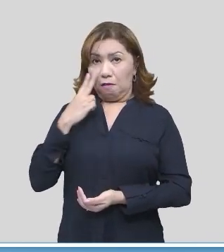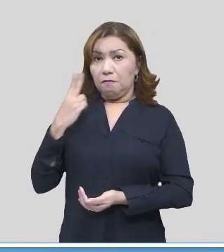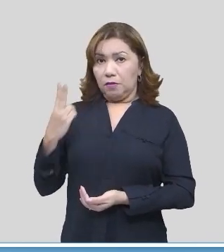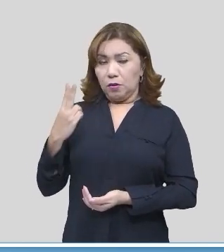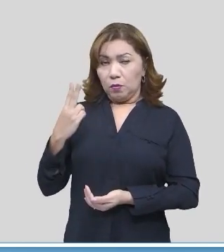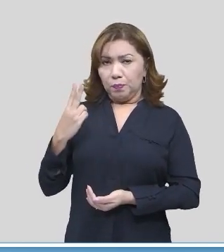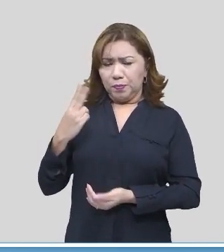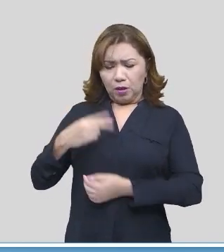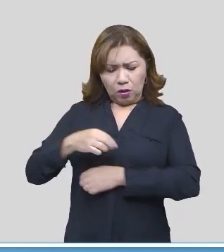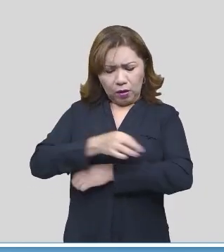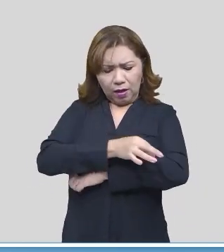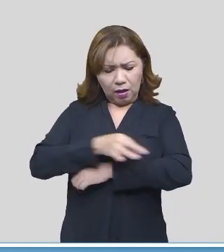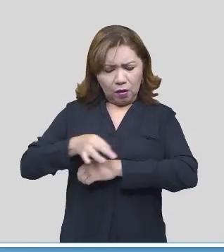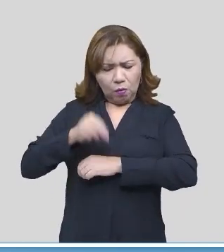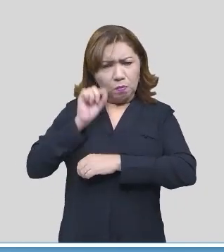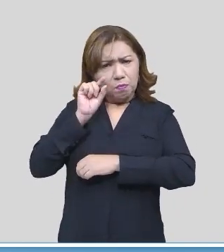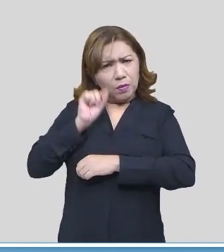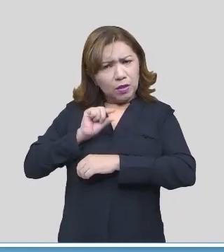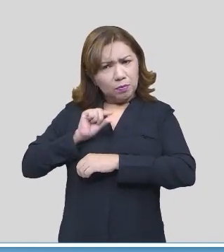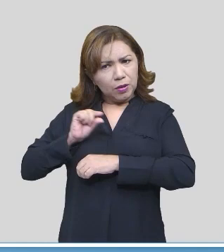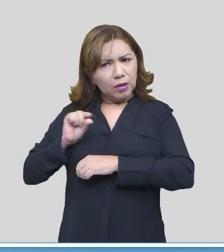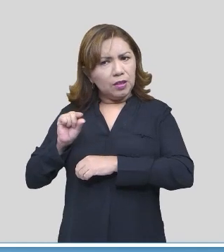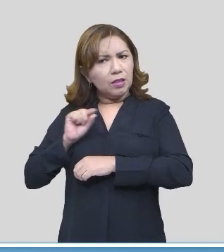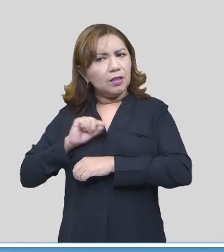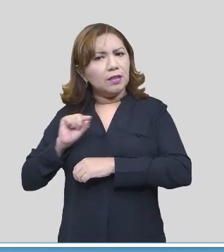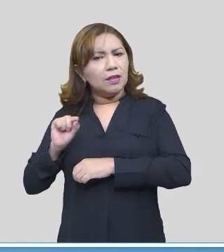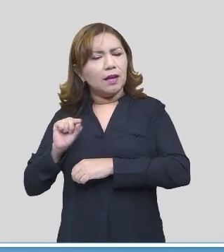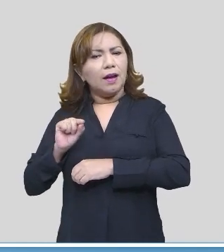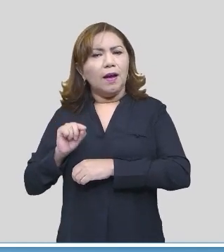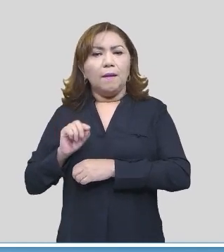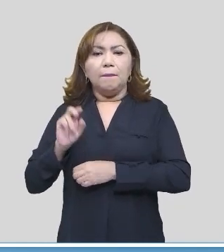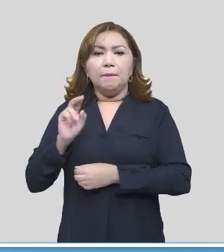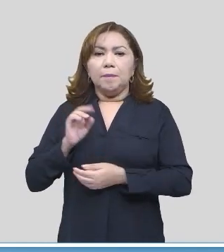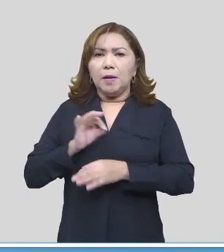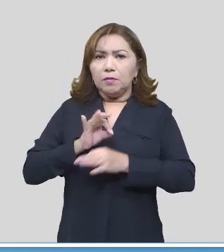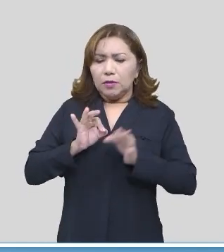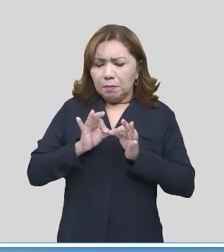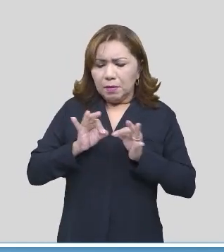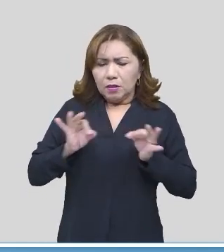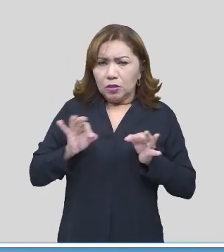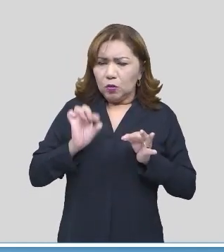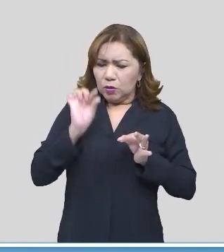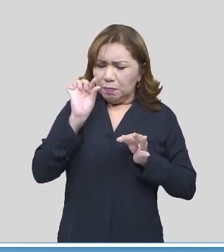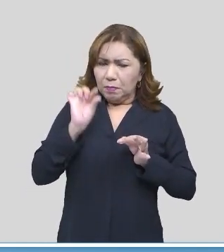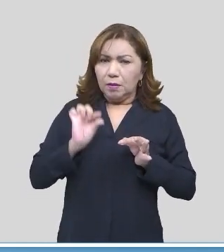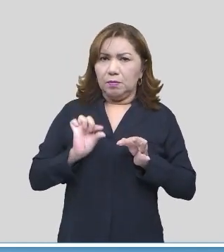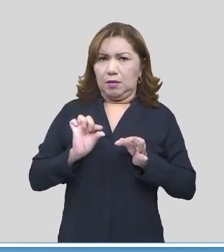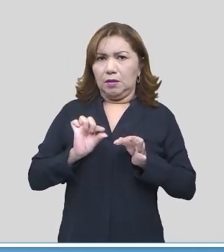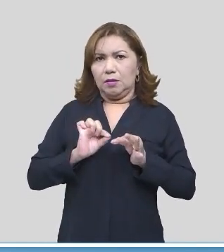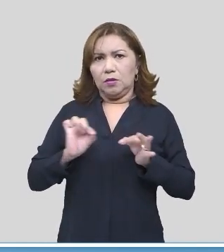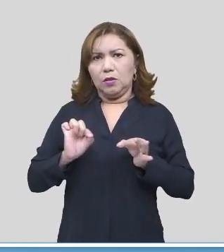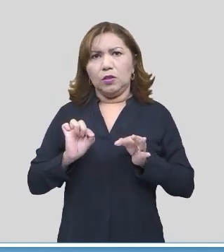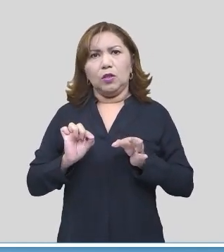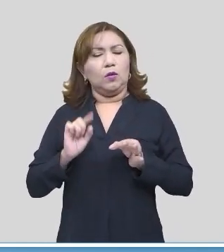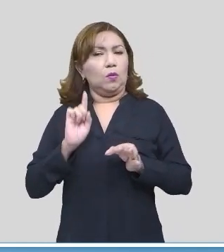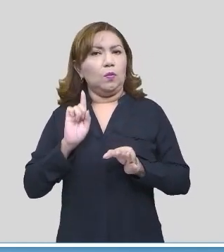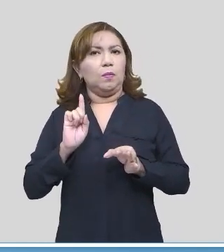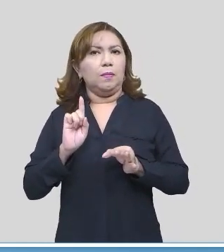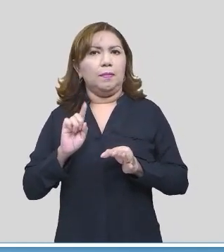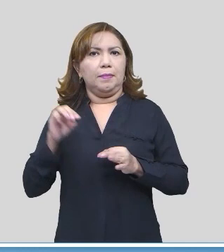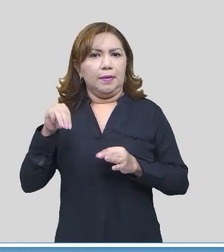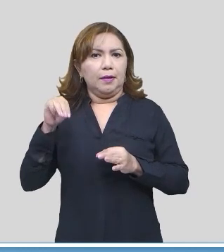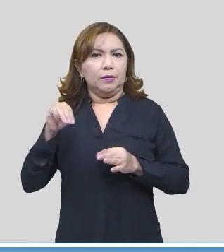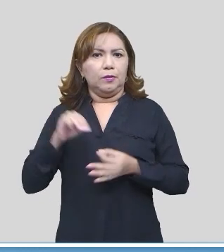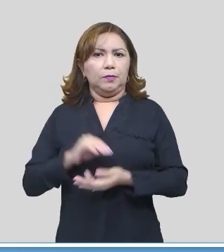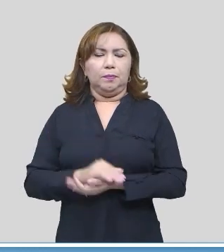muitos lugares. Ela é usada para medir comprimentos menores que 1 metro. E